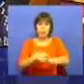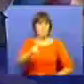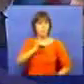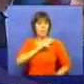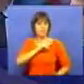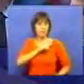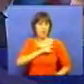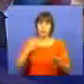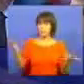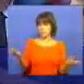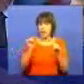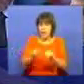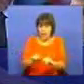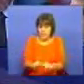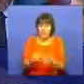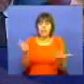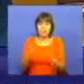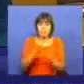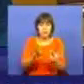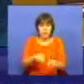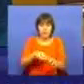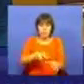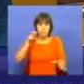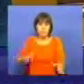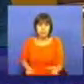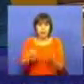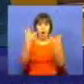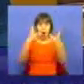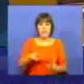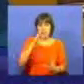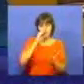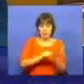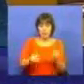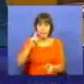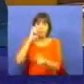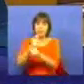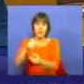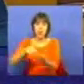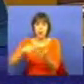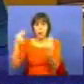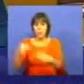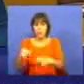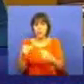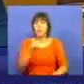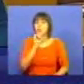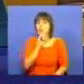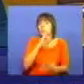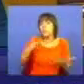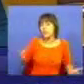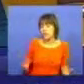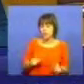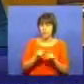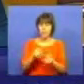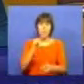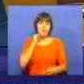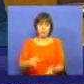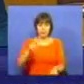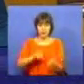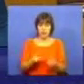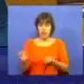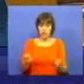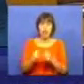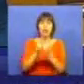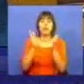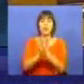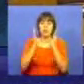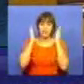privatizada. Assim, sairá do perímetro orçamental logo que cobrar as portagens suficientes. A concessão da gestão de